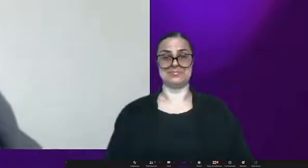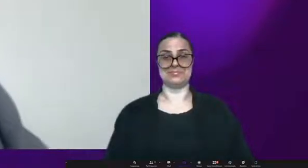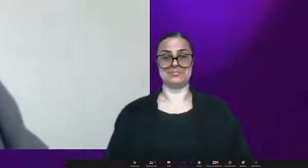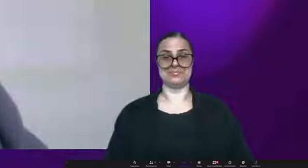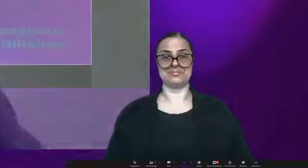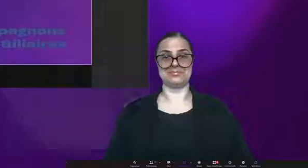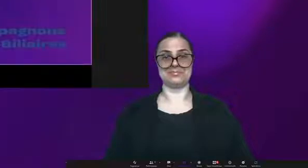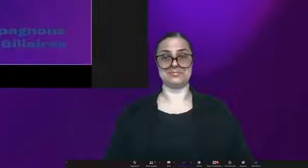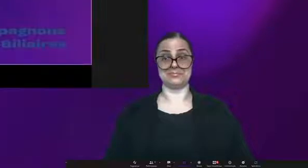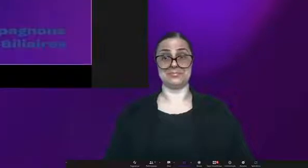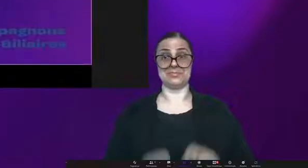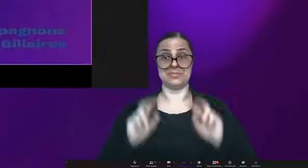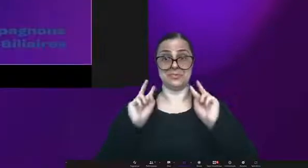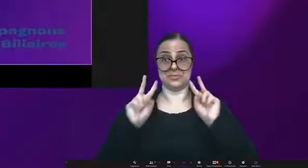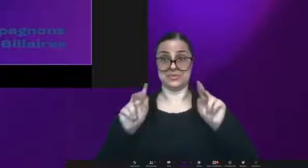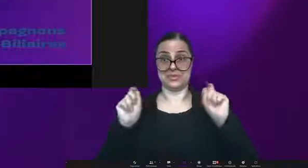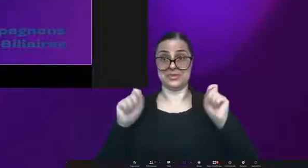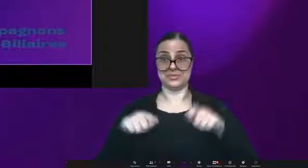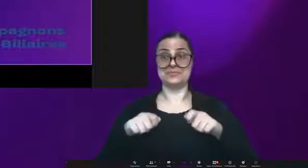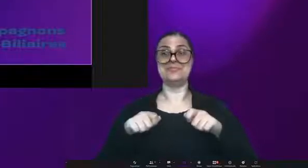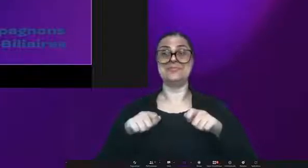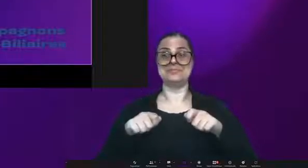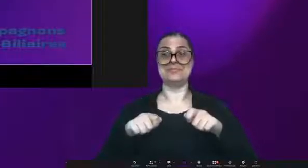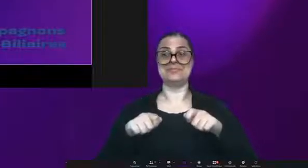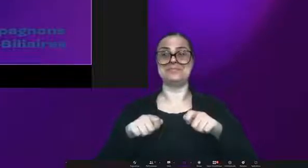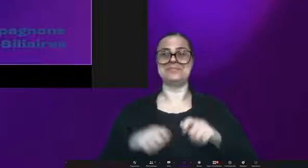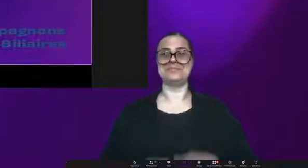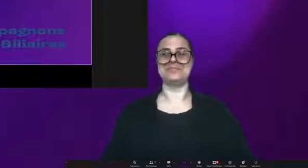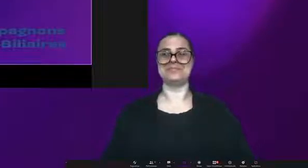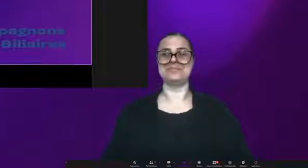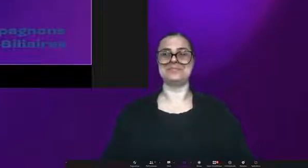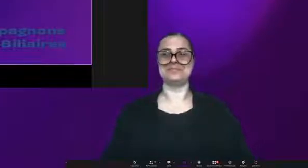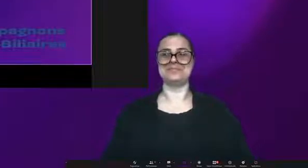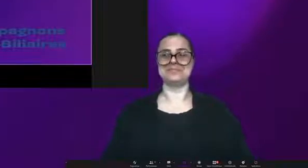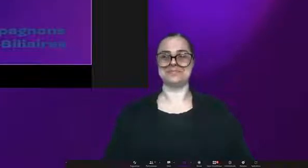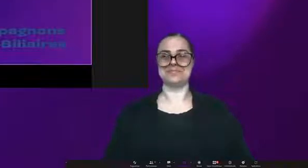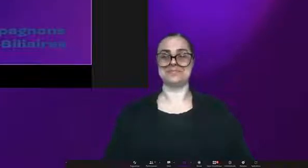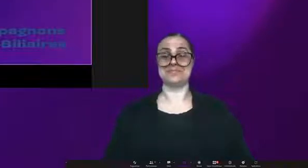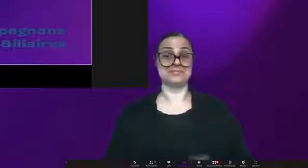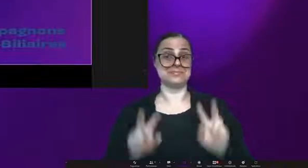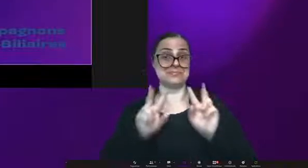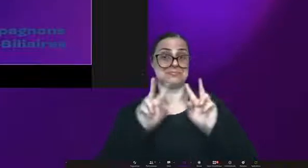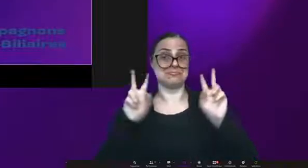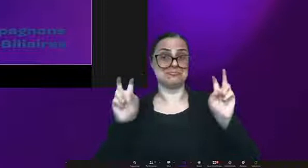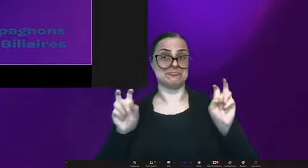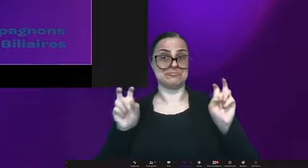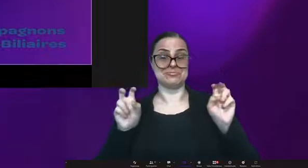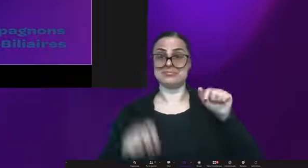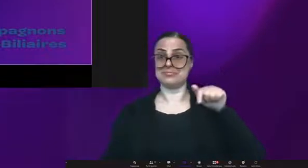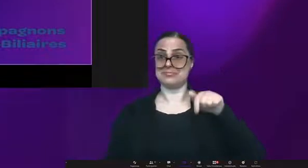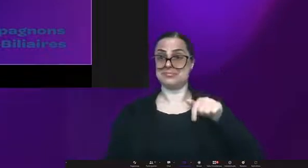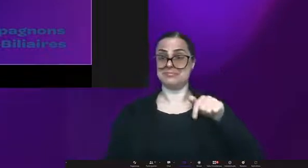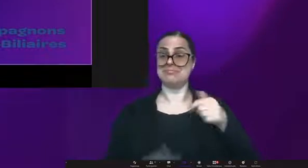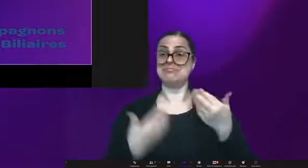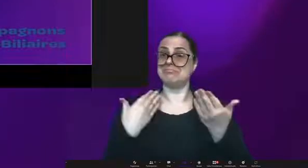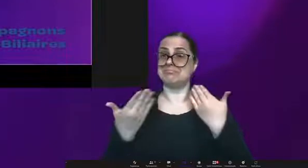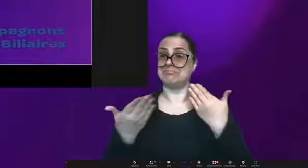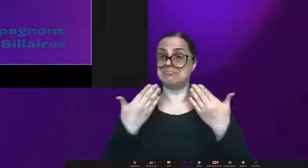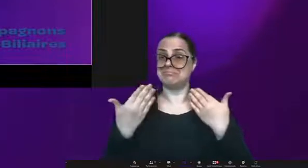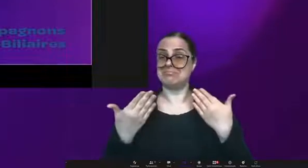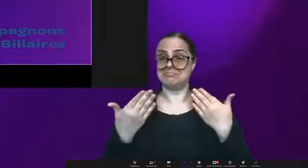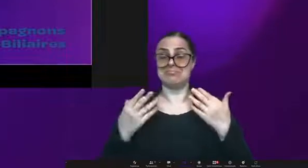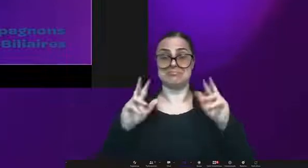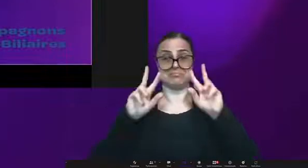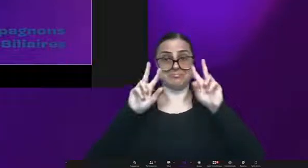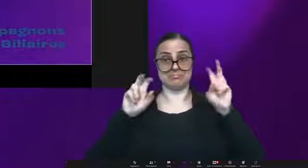Julgo que já conseguem ver isto, certo? Bom, então o tema desta conversa é sobre o